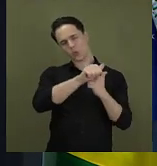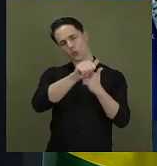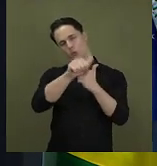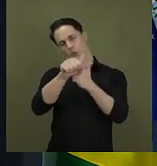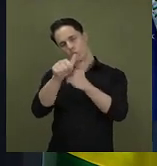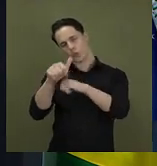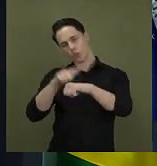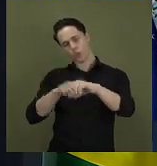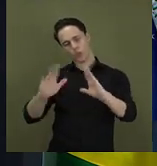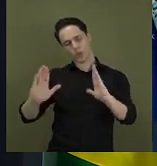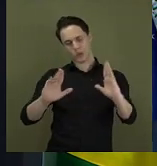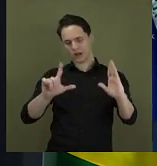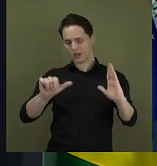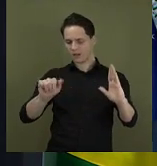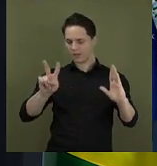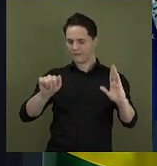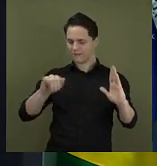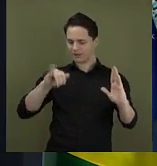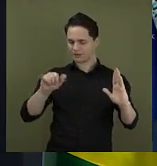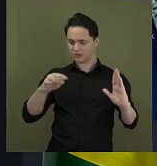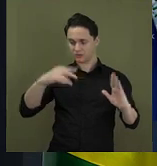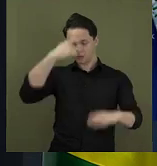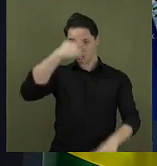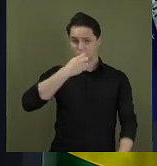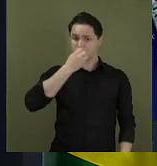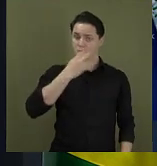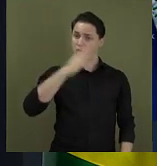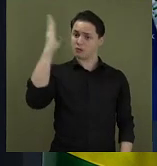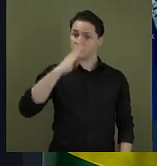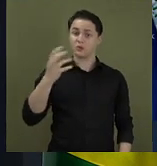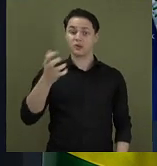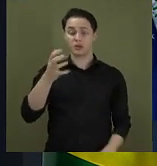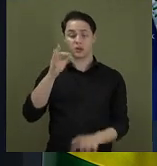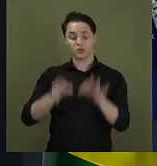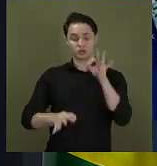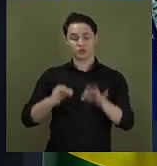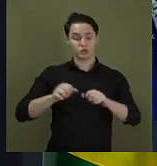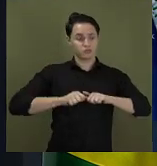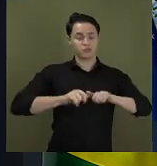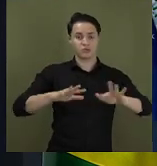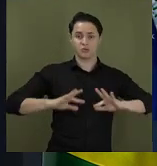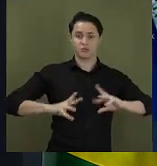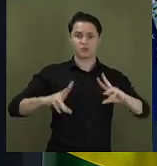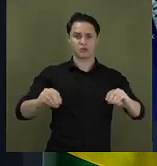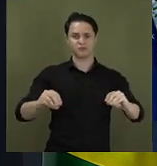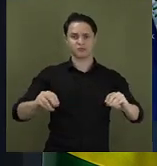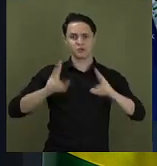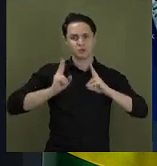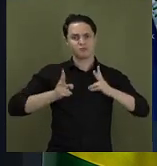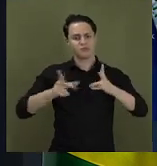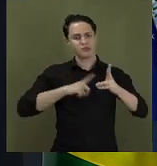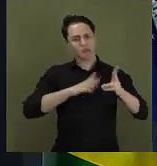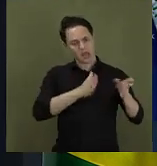da Operação Lava Jato como um bom brasileiro, querendo que a justiça fosse para todos, vibrando em cada